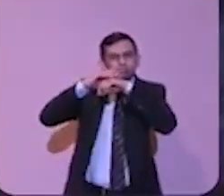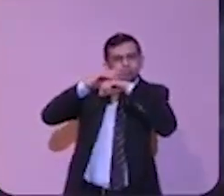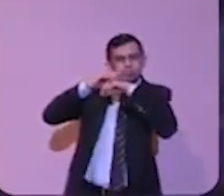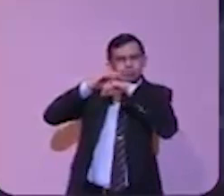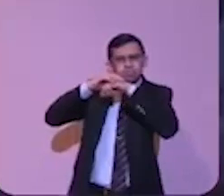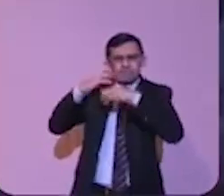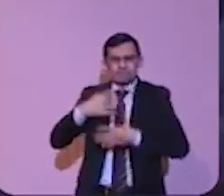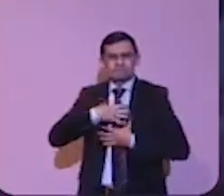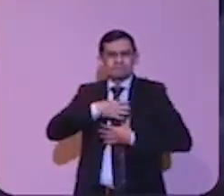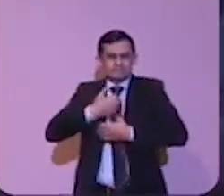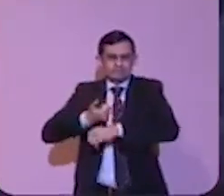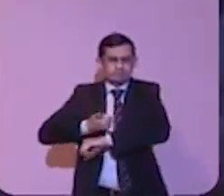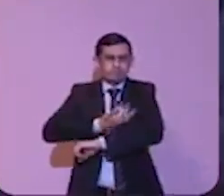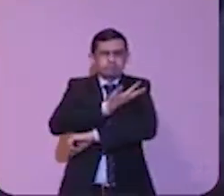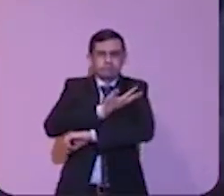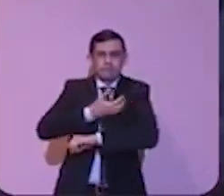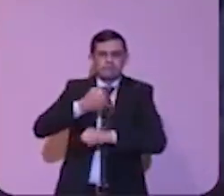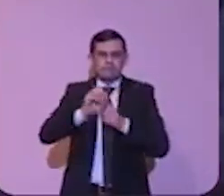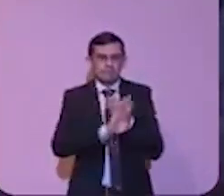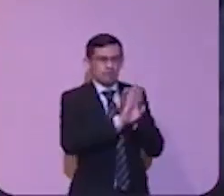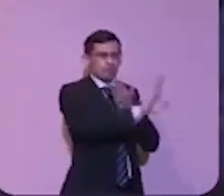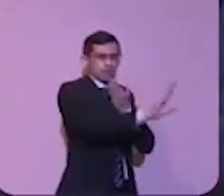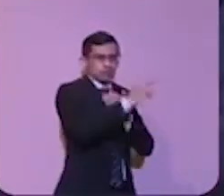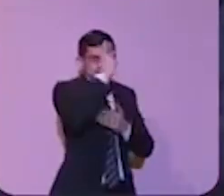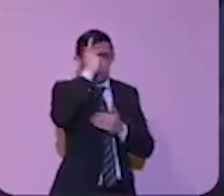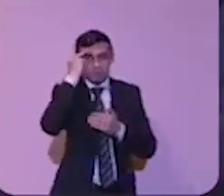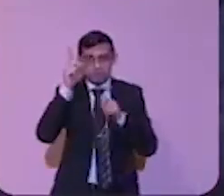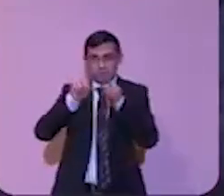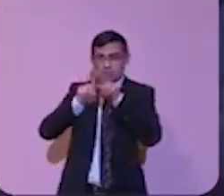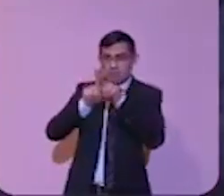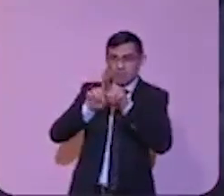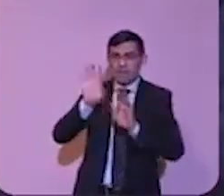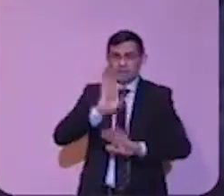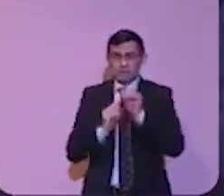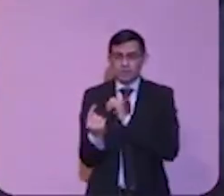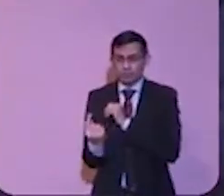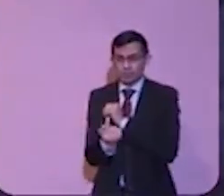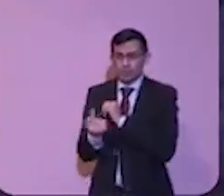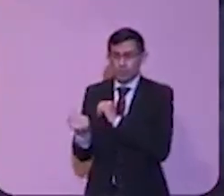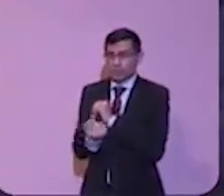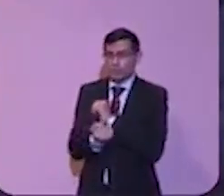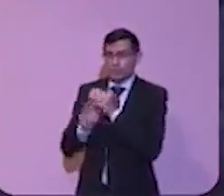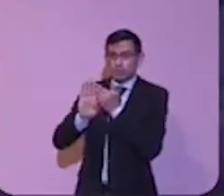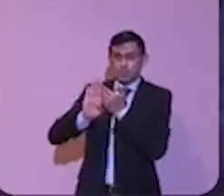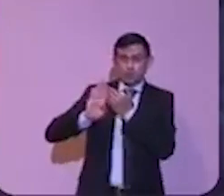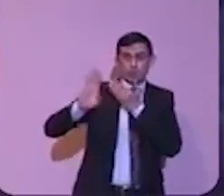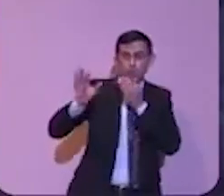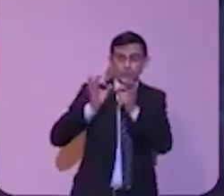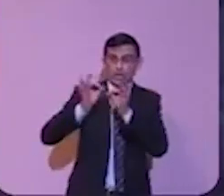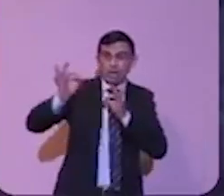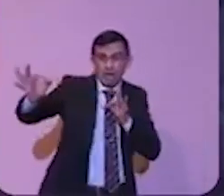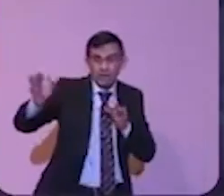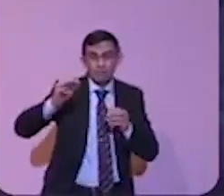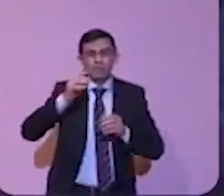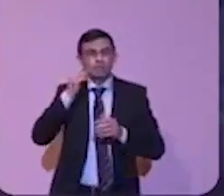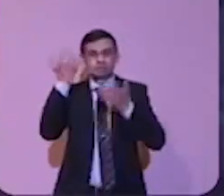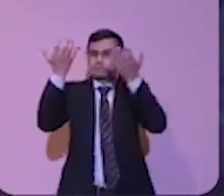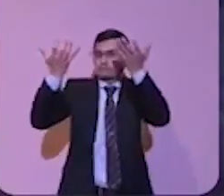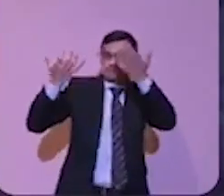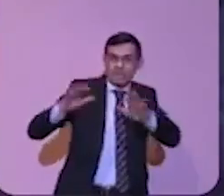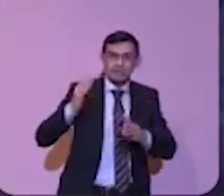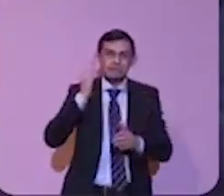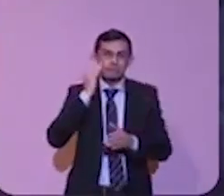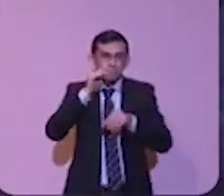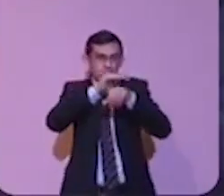da emoção, que te afastam de outras pessoas, que te deixam isolados de outras pessoas, que você não quer nem saber